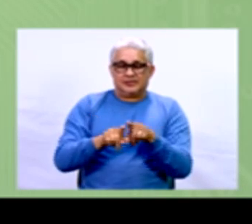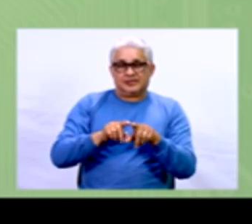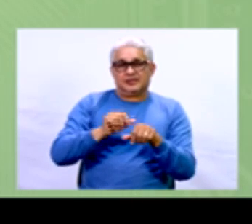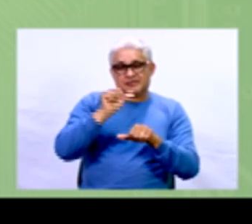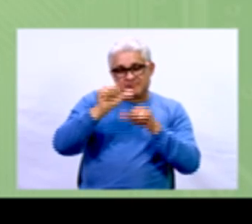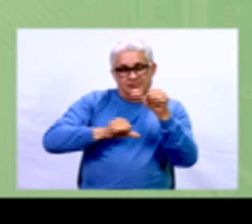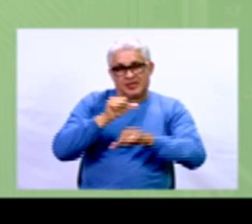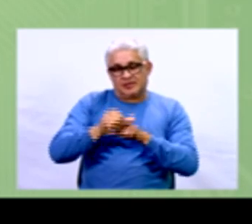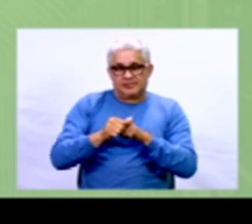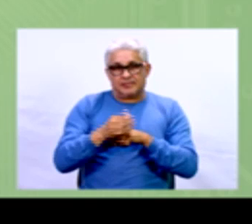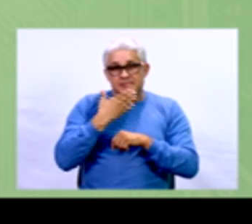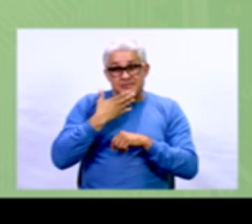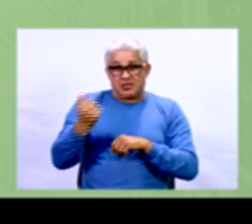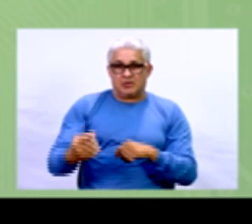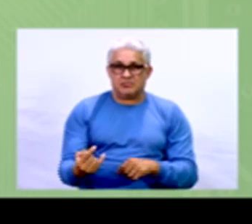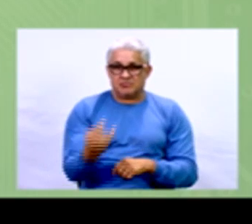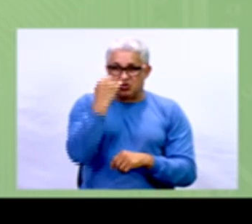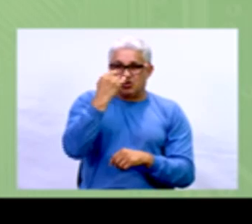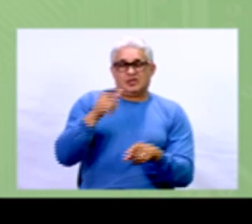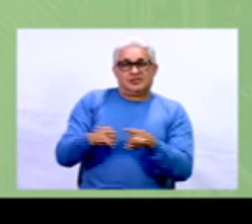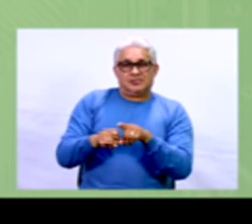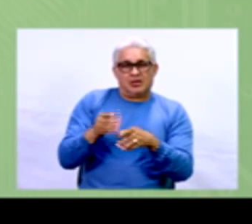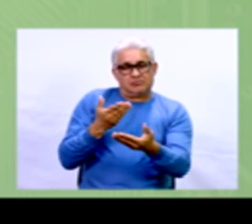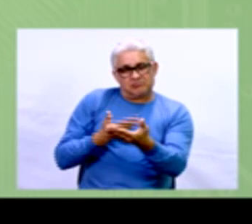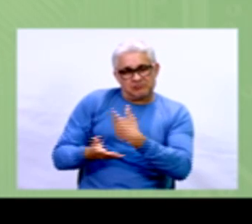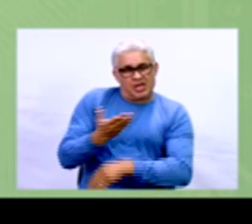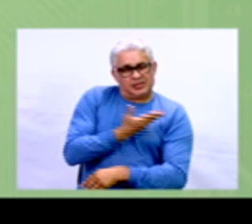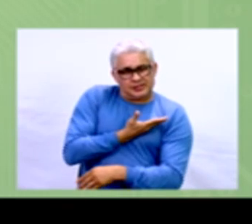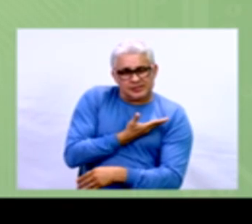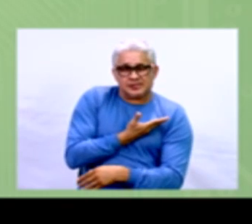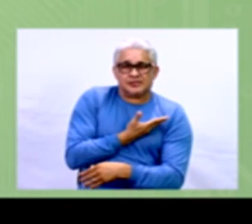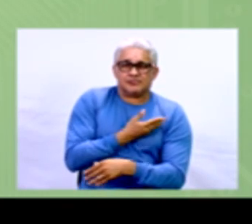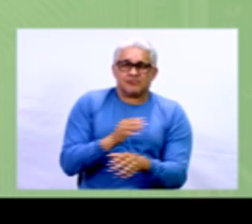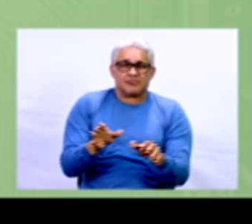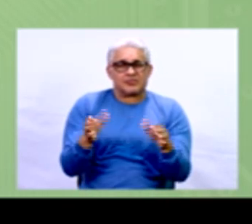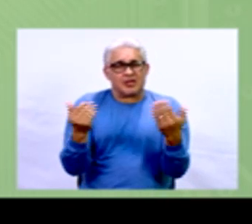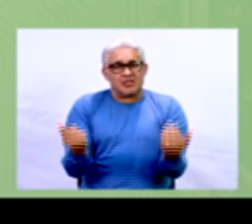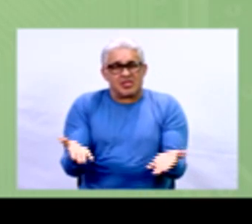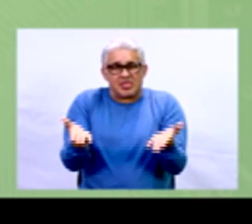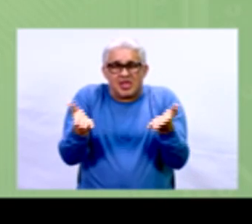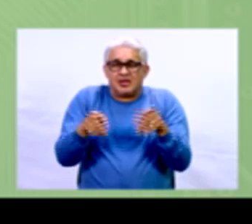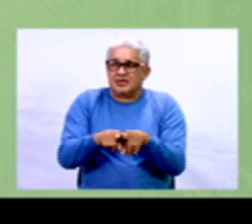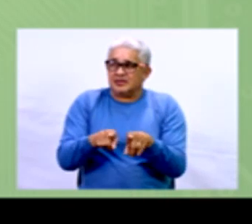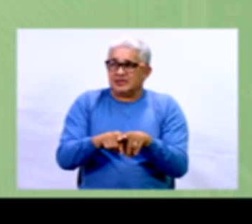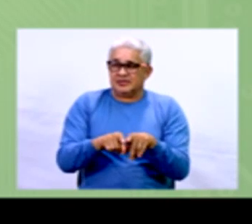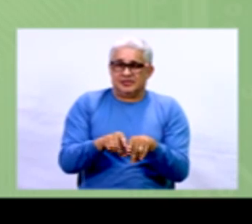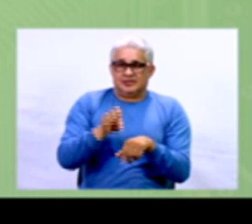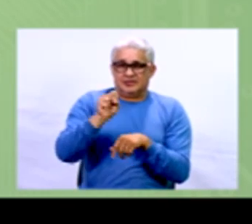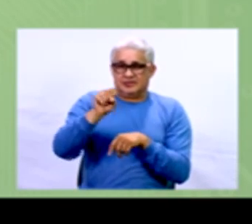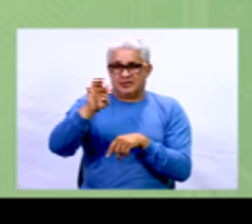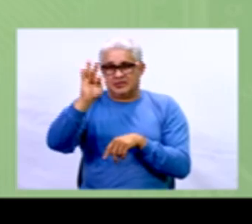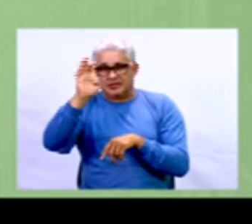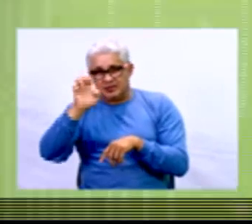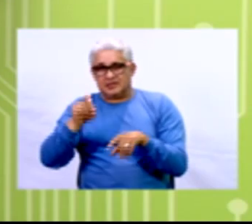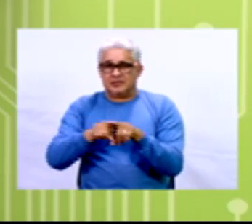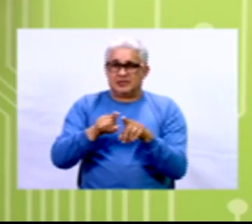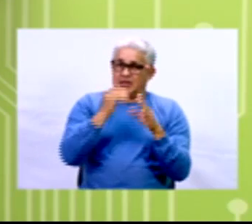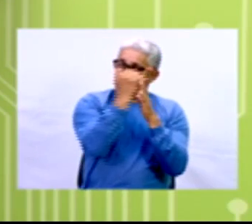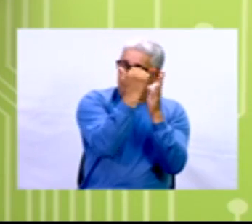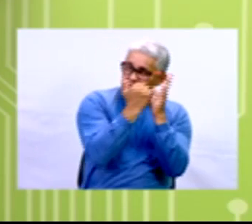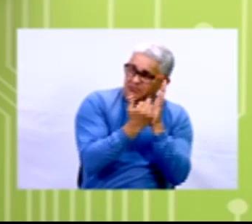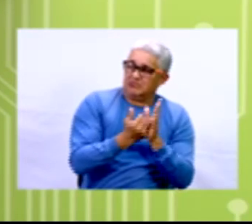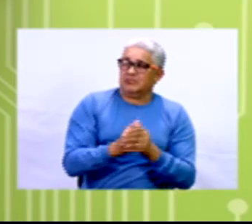mais atrativa e amigável. É claro que uma aplicação, né, um site ou um software